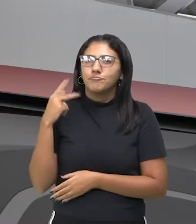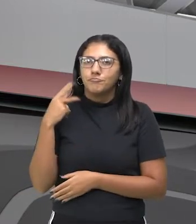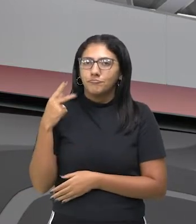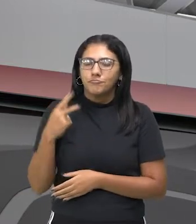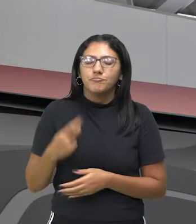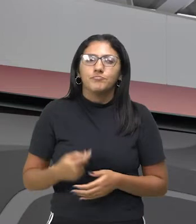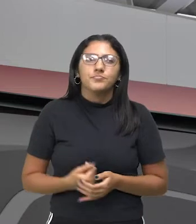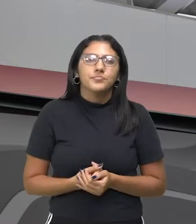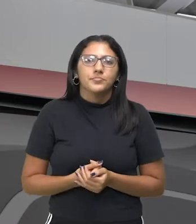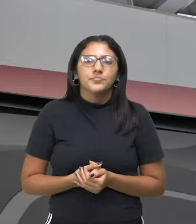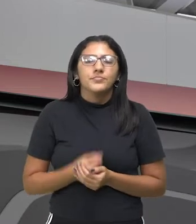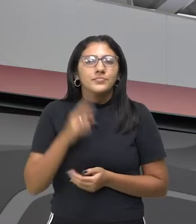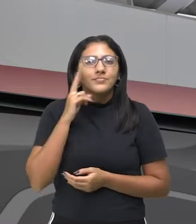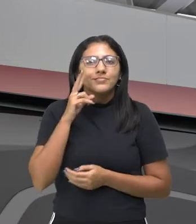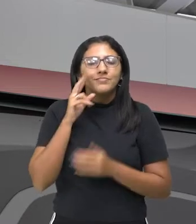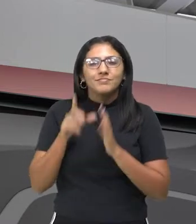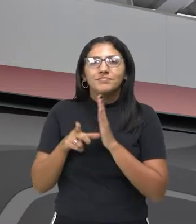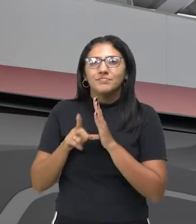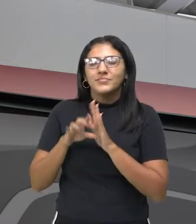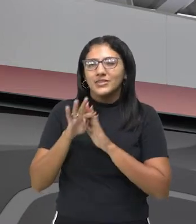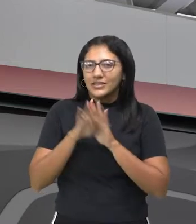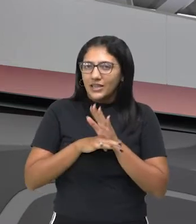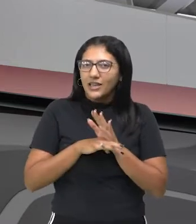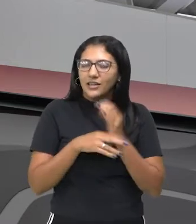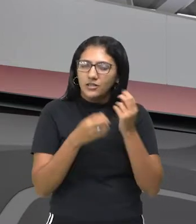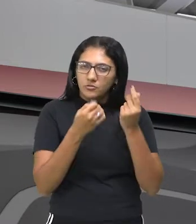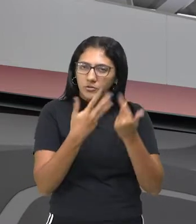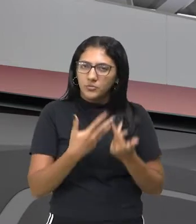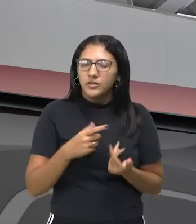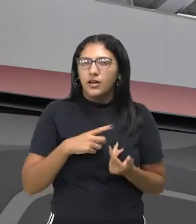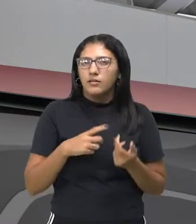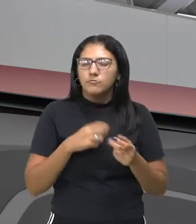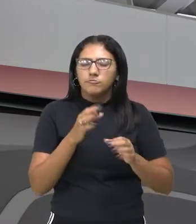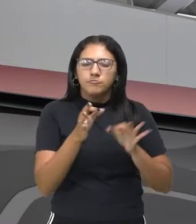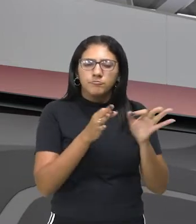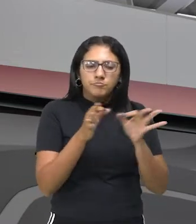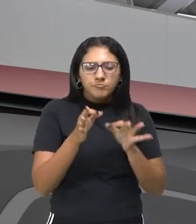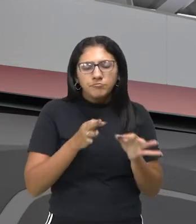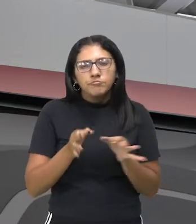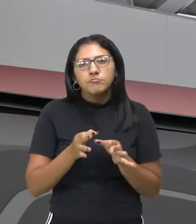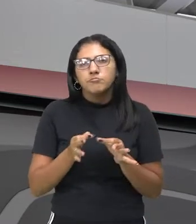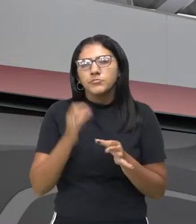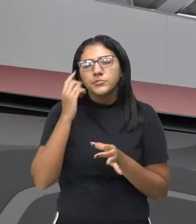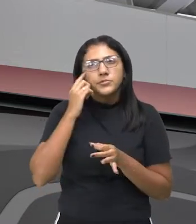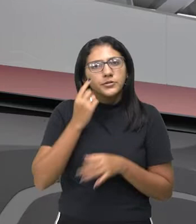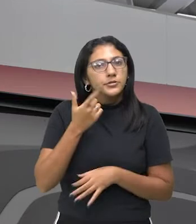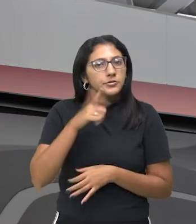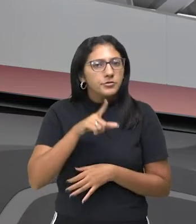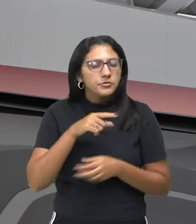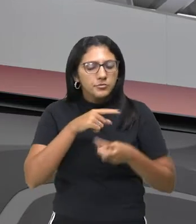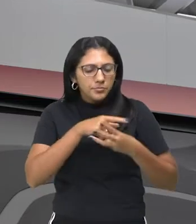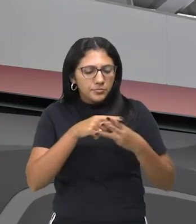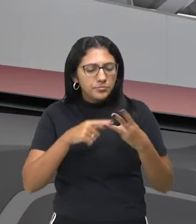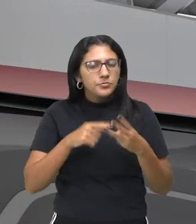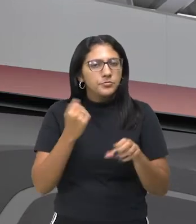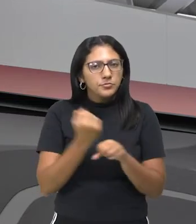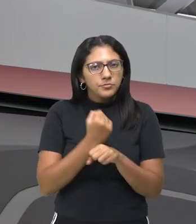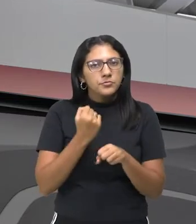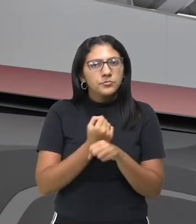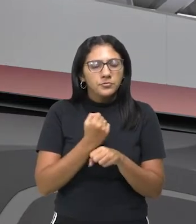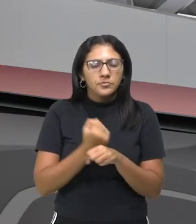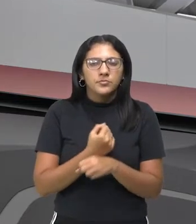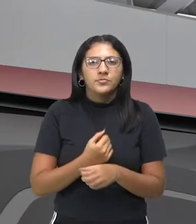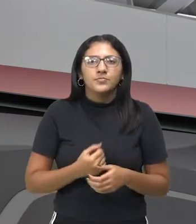trouxe para vocês no texto, na qual a gente tem aí o planejamento de voltar à retomada dessas 3